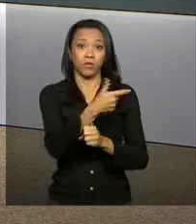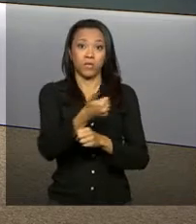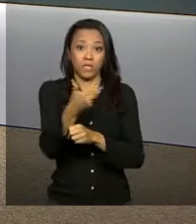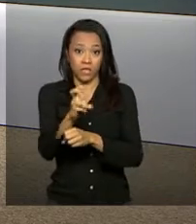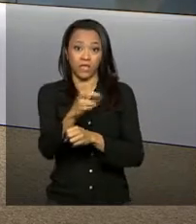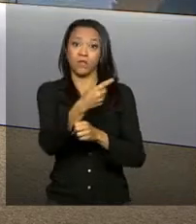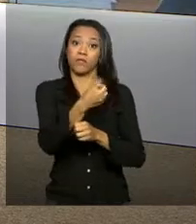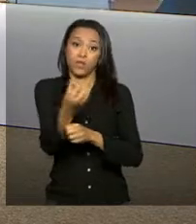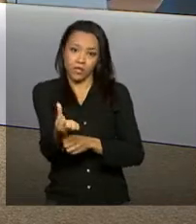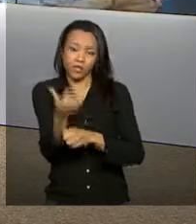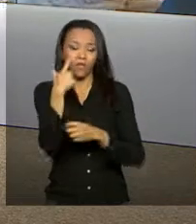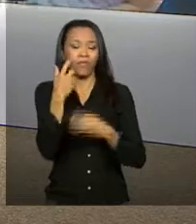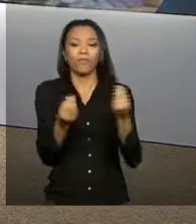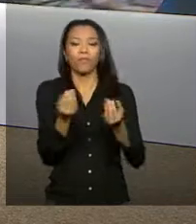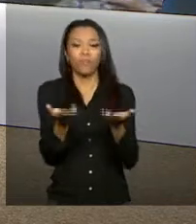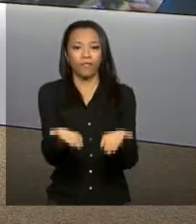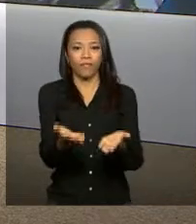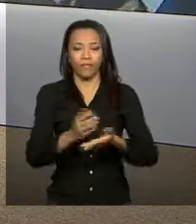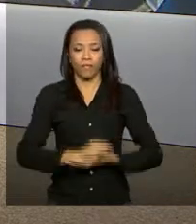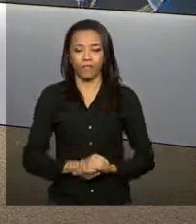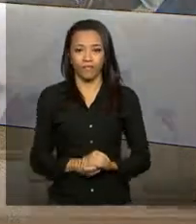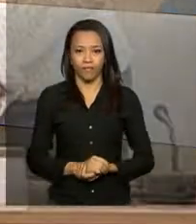vamos acompanhar ao vivo